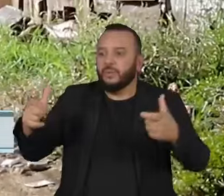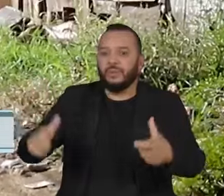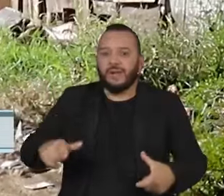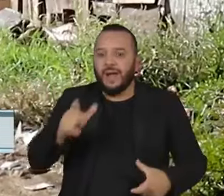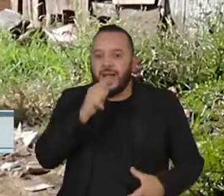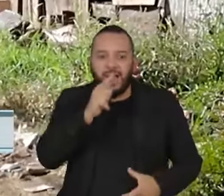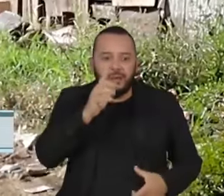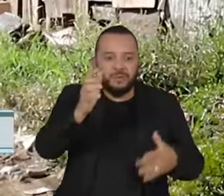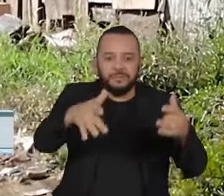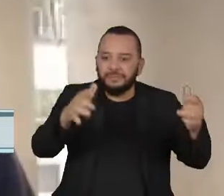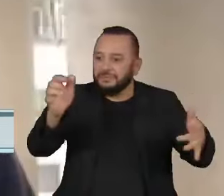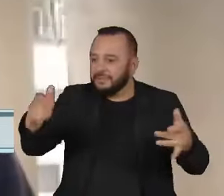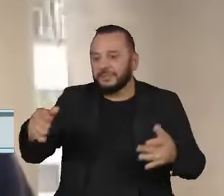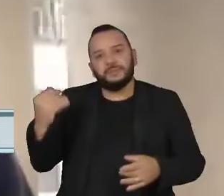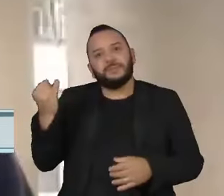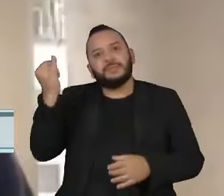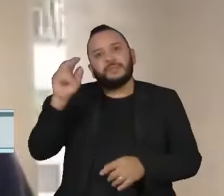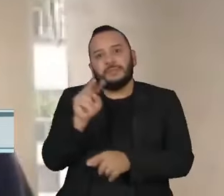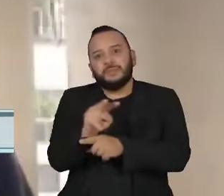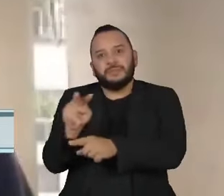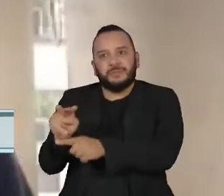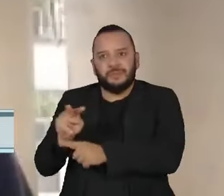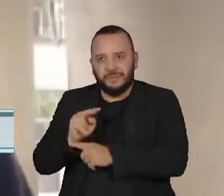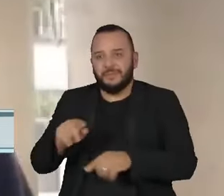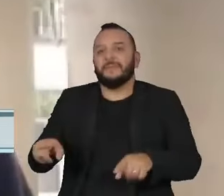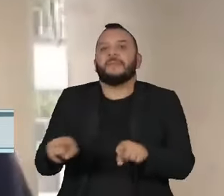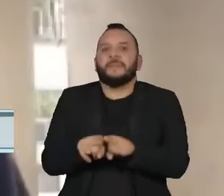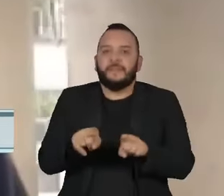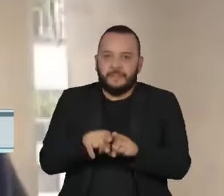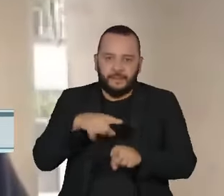continua muito importante, mas nós temos a